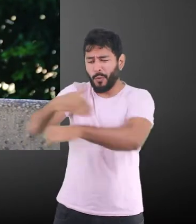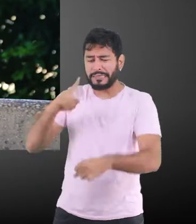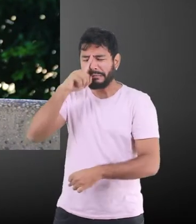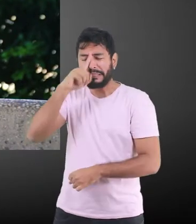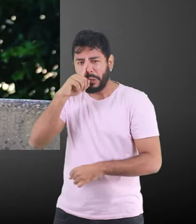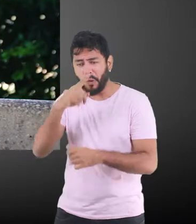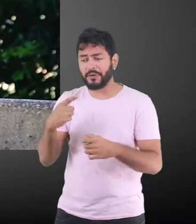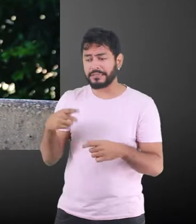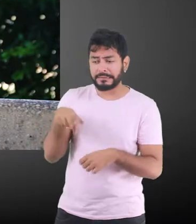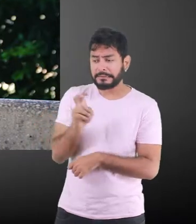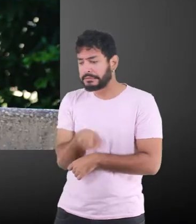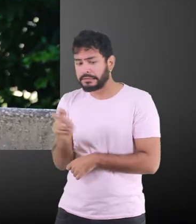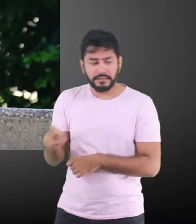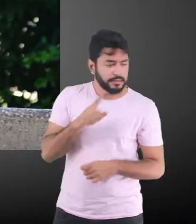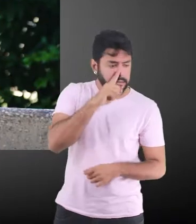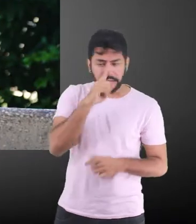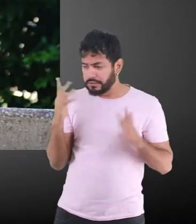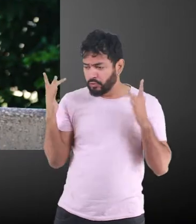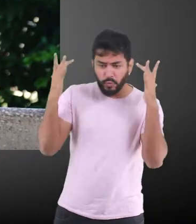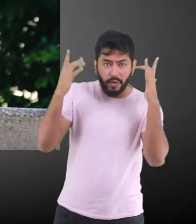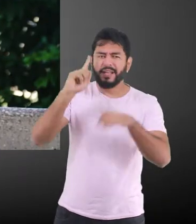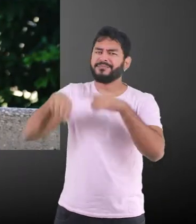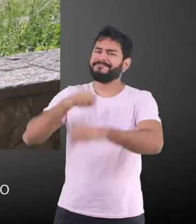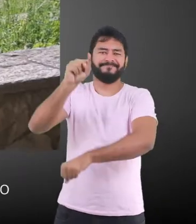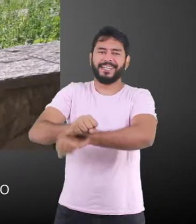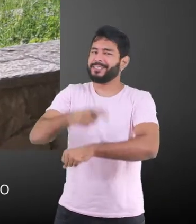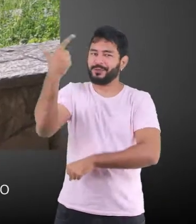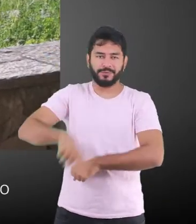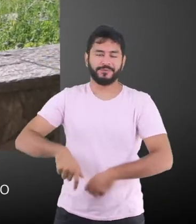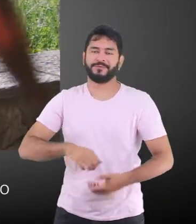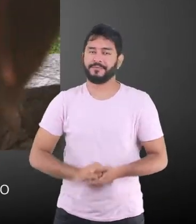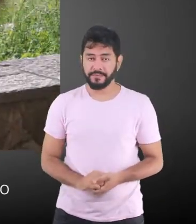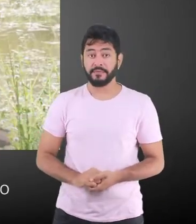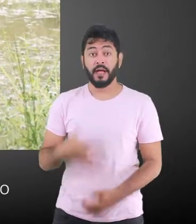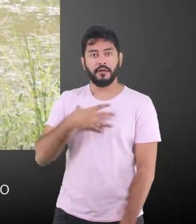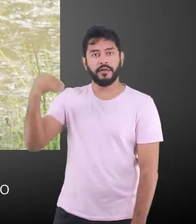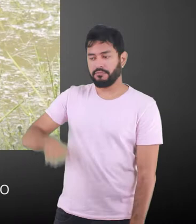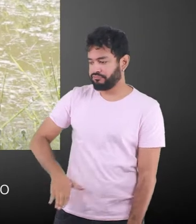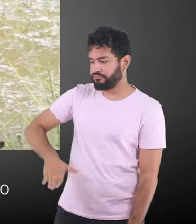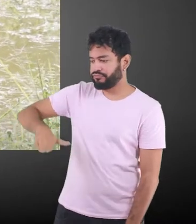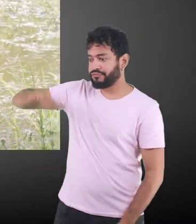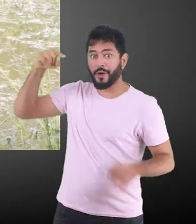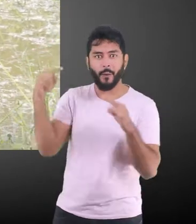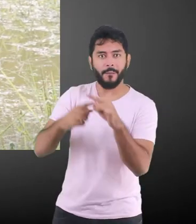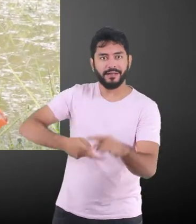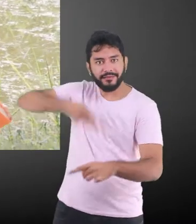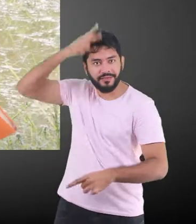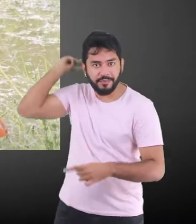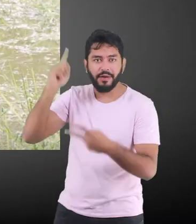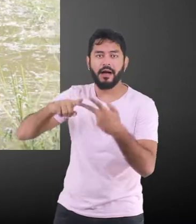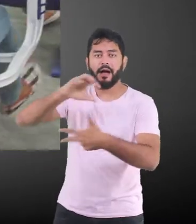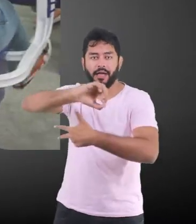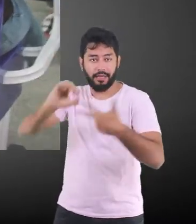um pouco esquisito, devido à violência eu parei de estudar de novo. Aí minhas meninas alcançaram a idade de estar fazendo